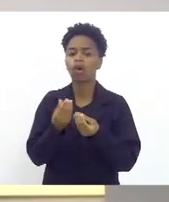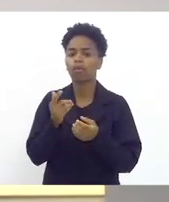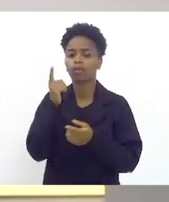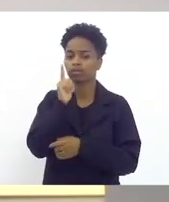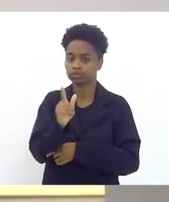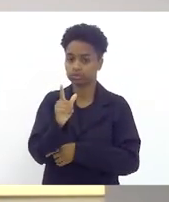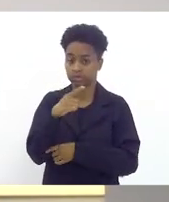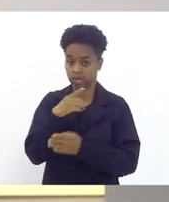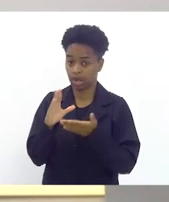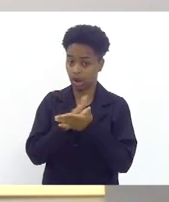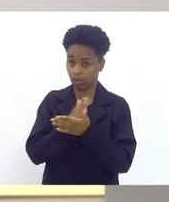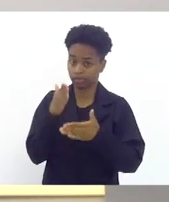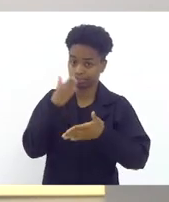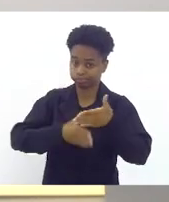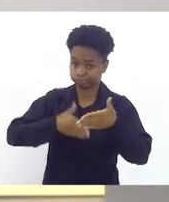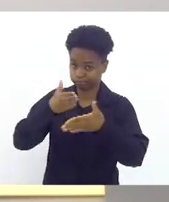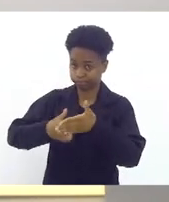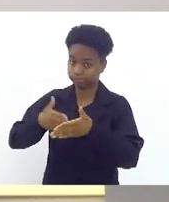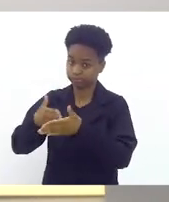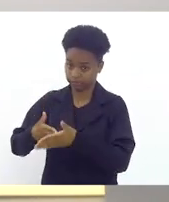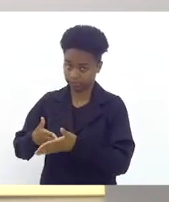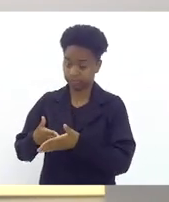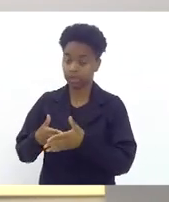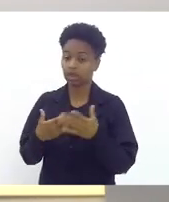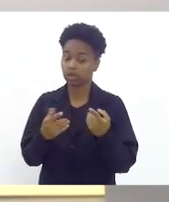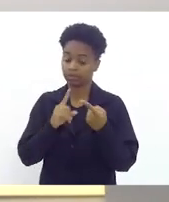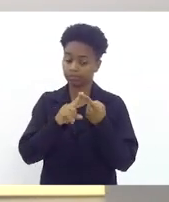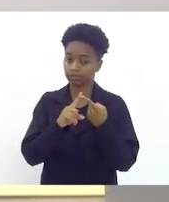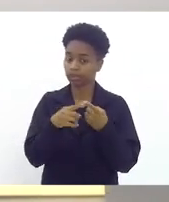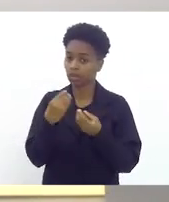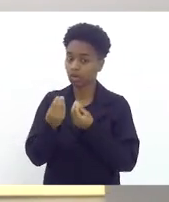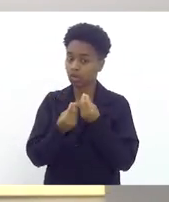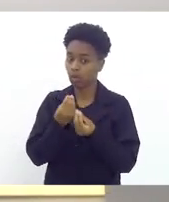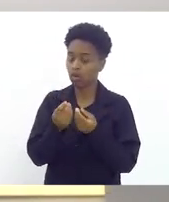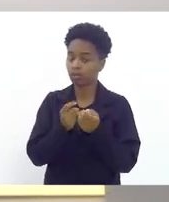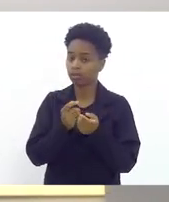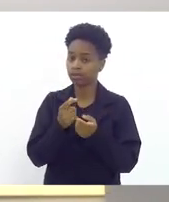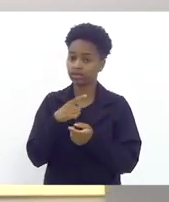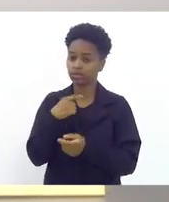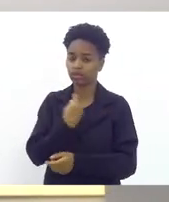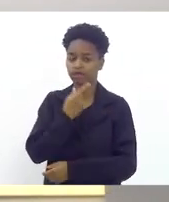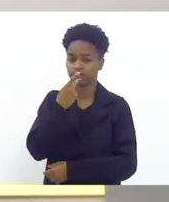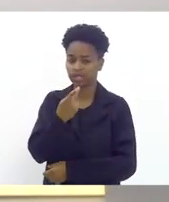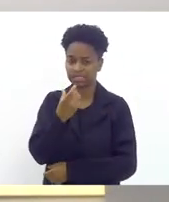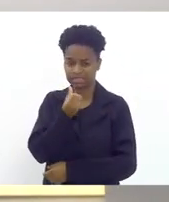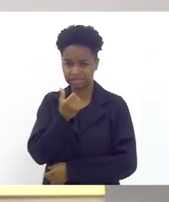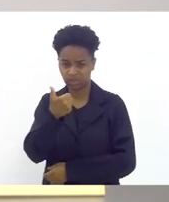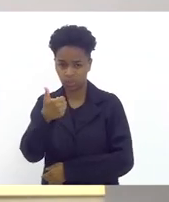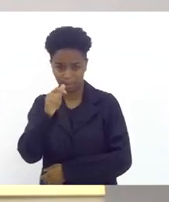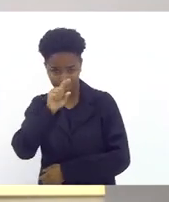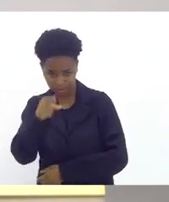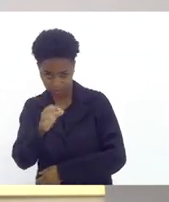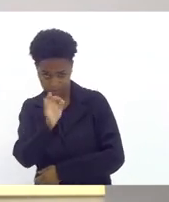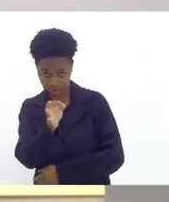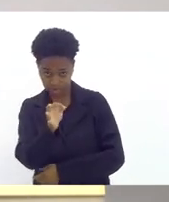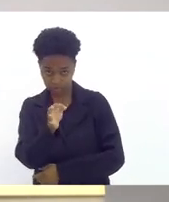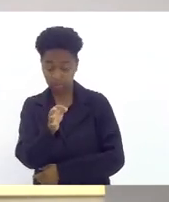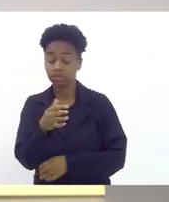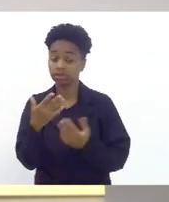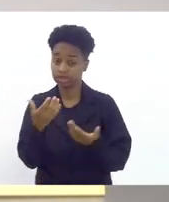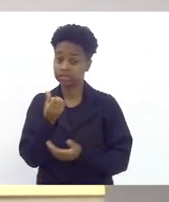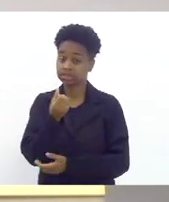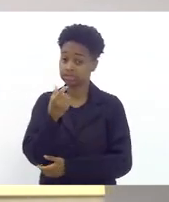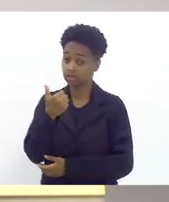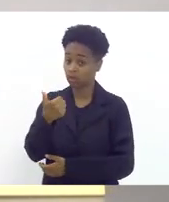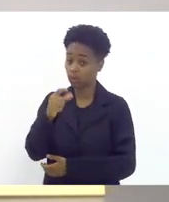tem alguns gargalos para superar um como que a gente gerencia a gente falou de 61.000 né Imóveis rurais 61 mil